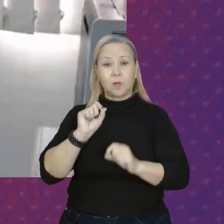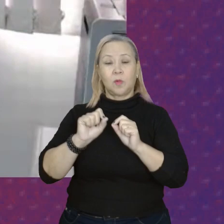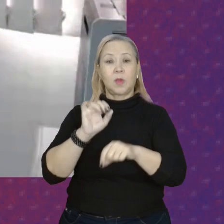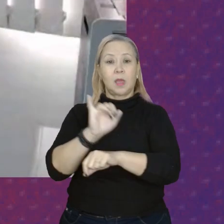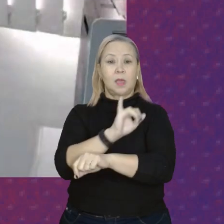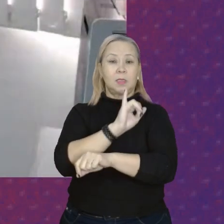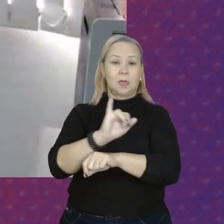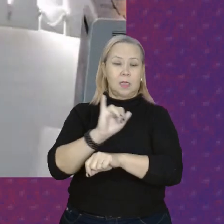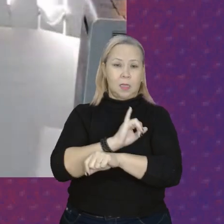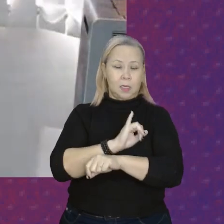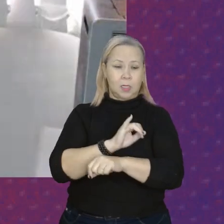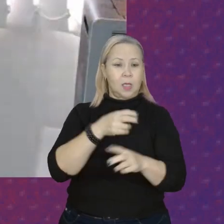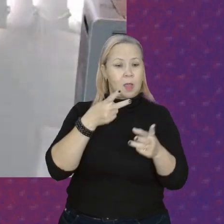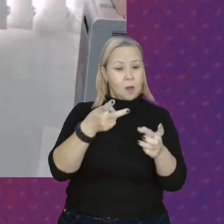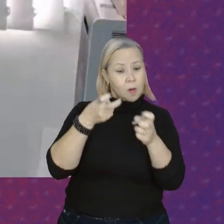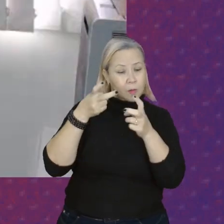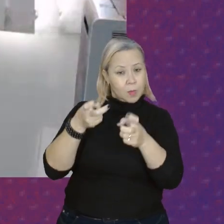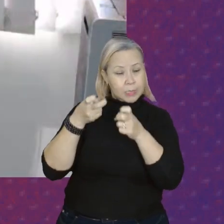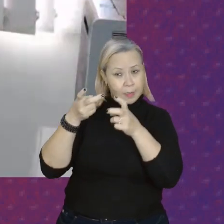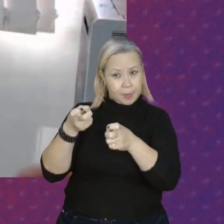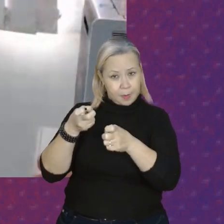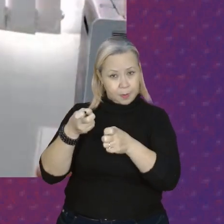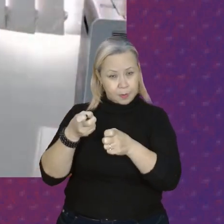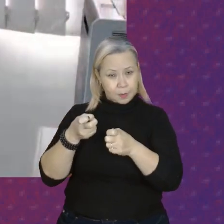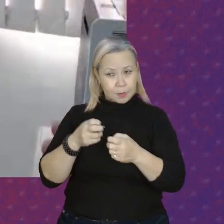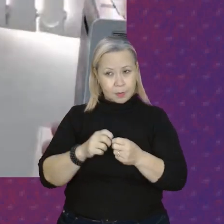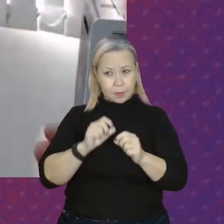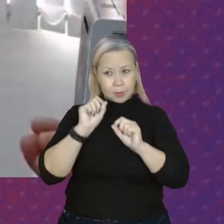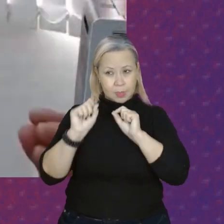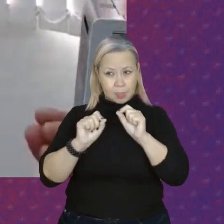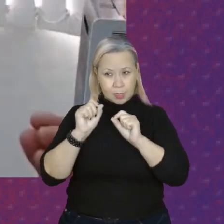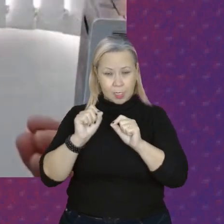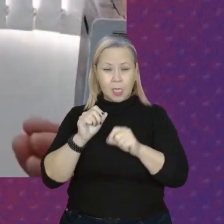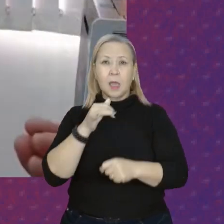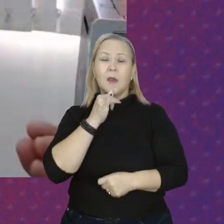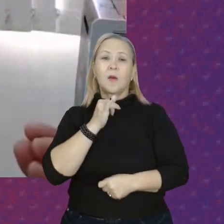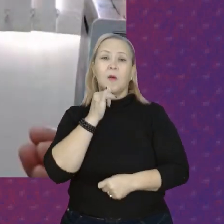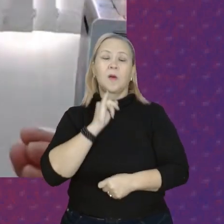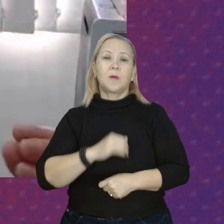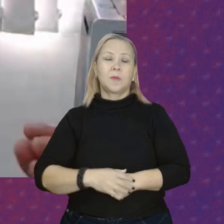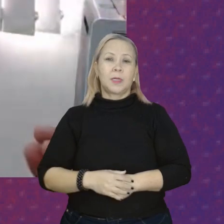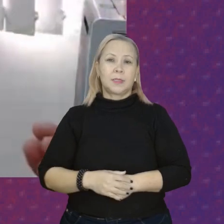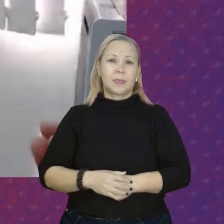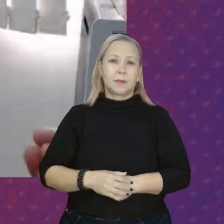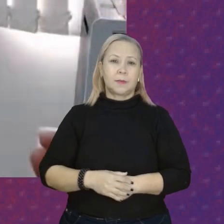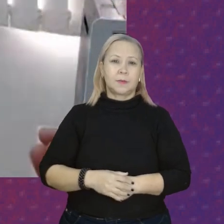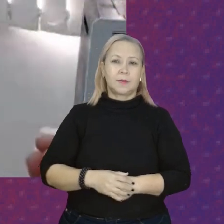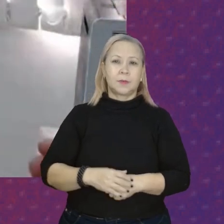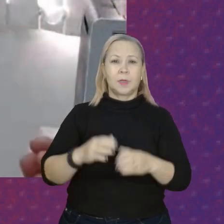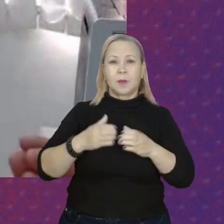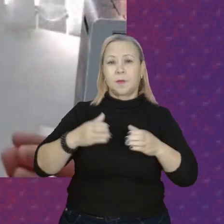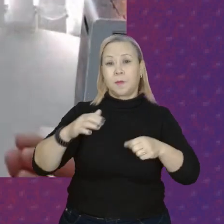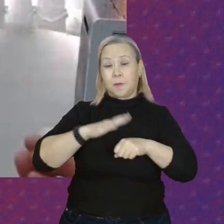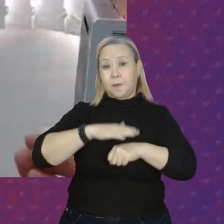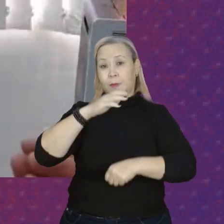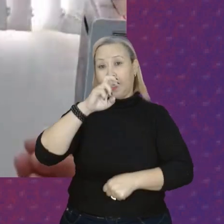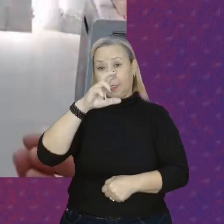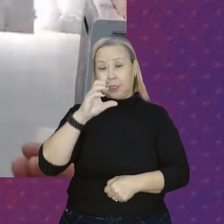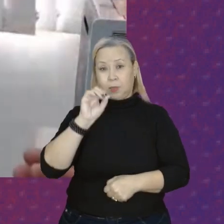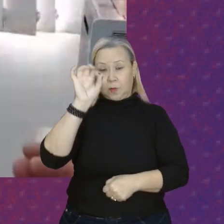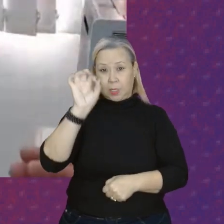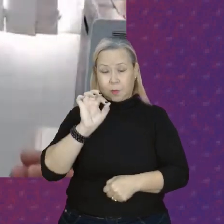vemos que, por exemplo, mais de